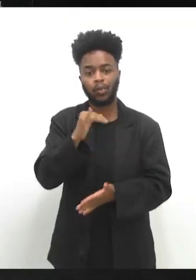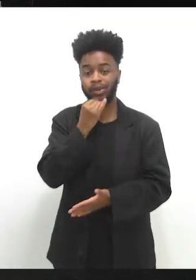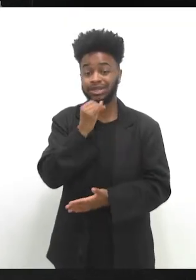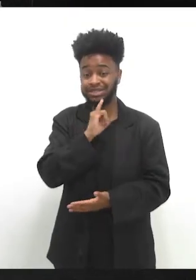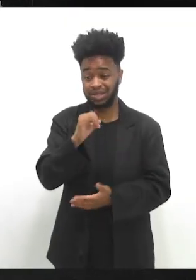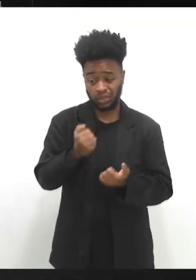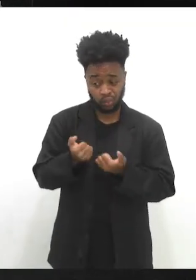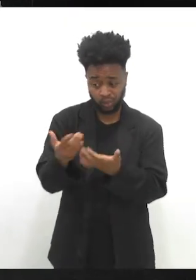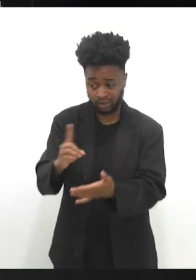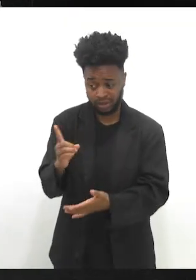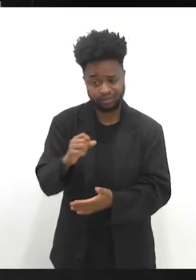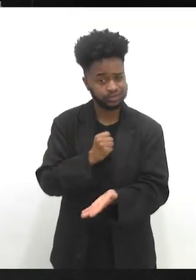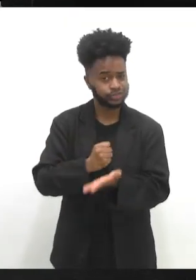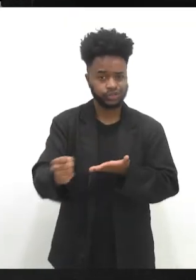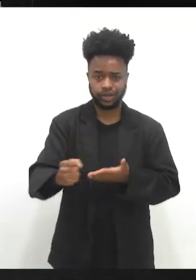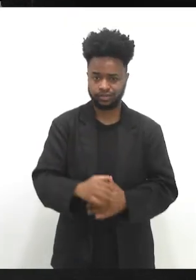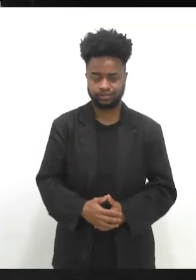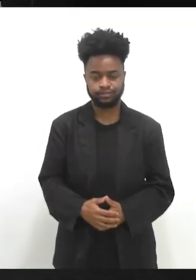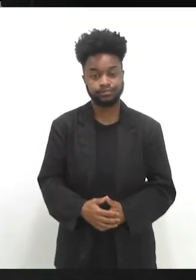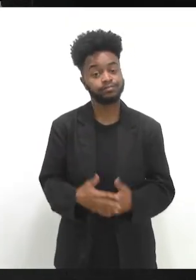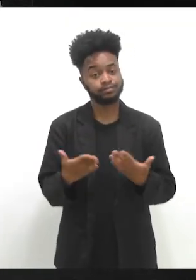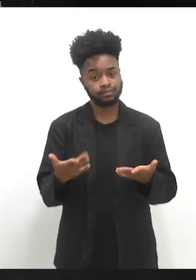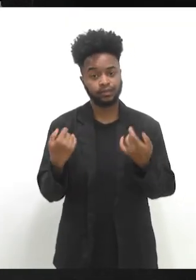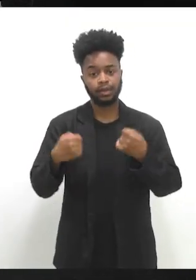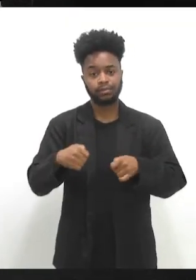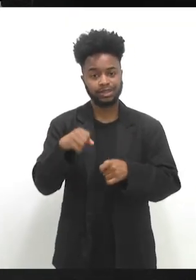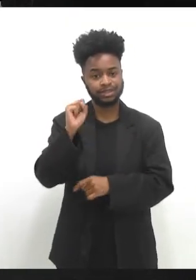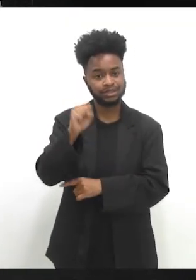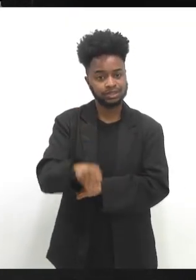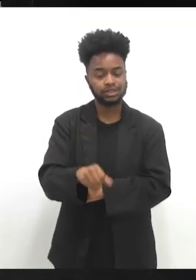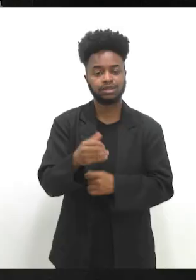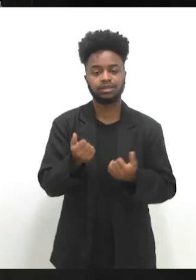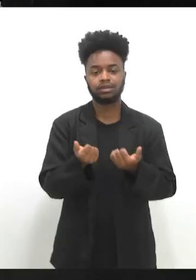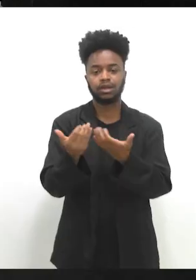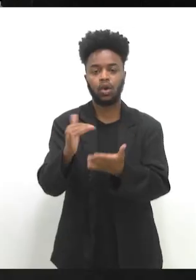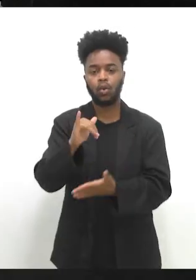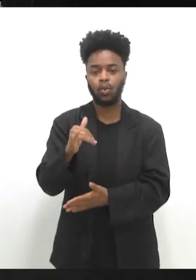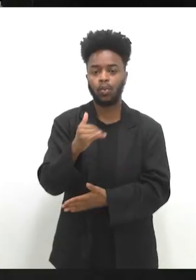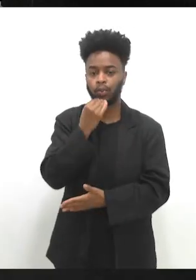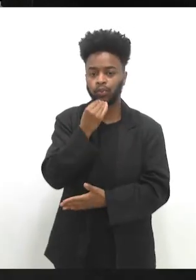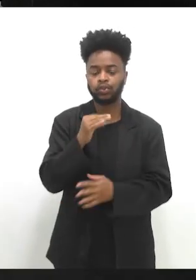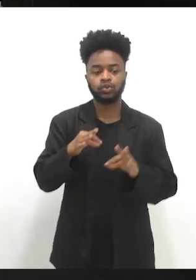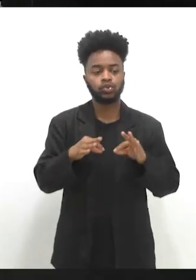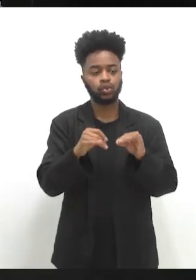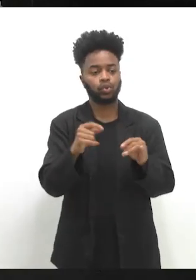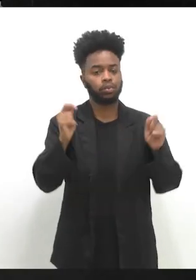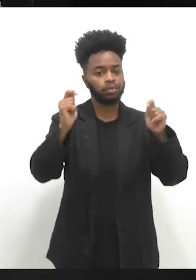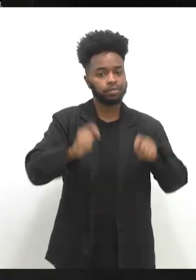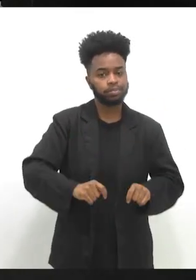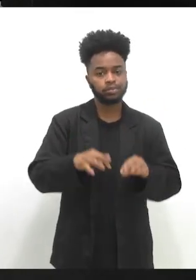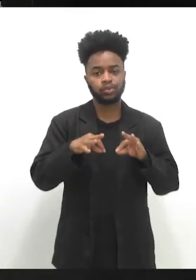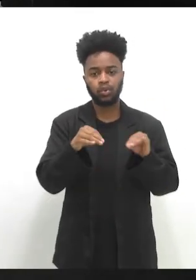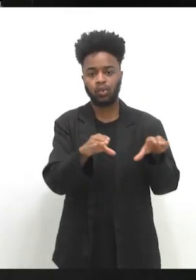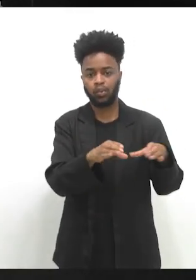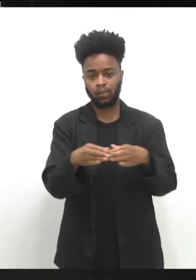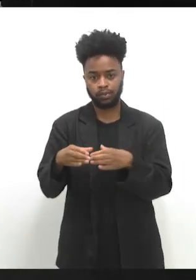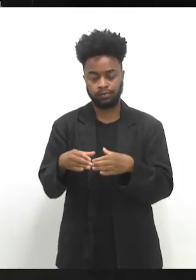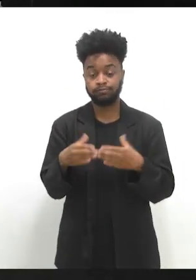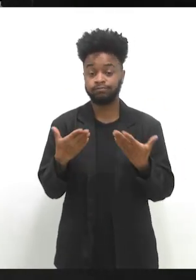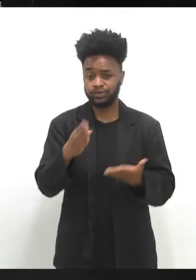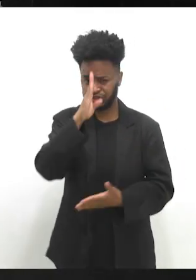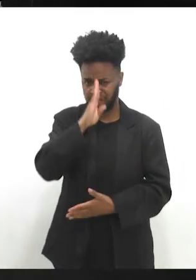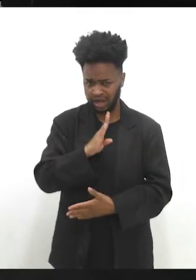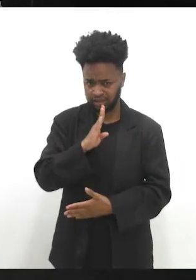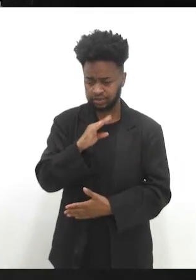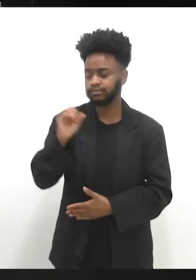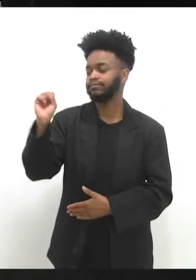não oportuniza, já era. Então a gente tem que oportunizar todas as possibilidades, todas as frentes, né?